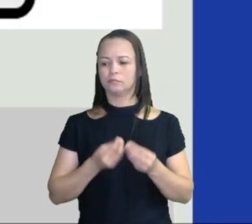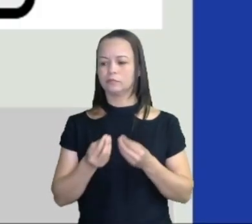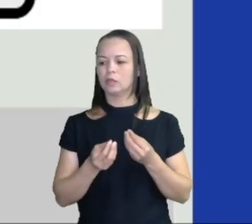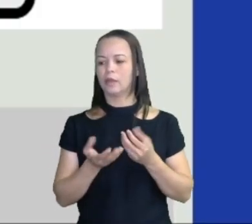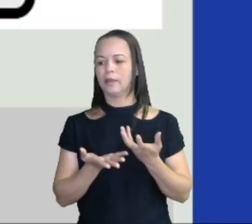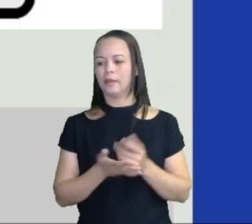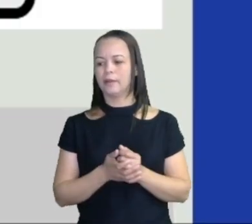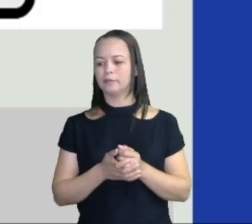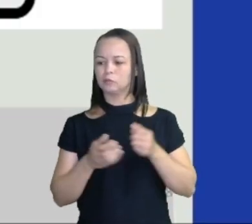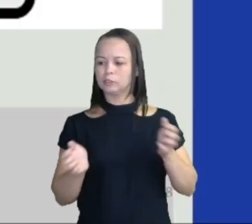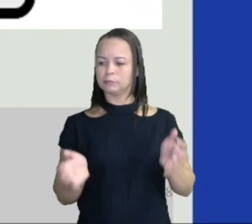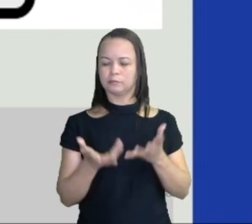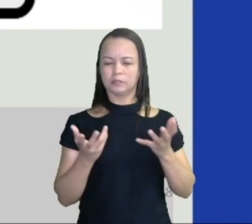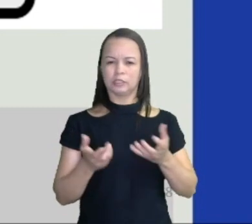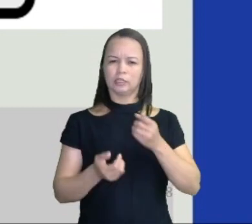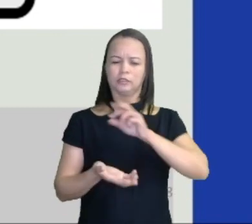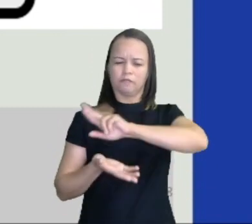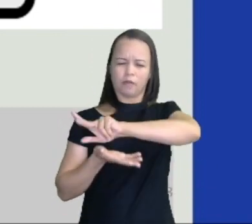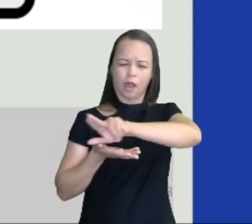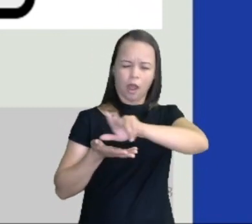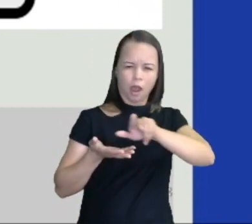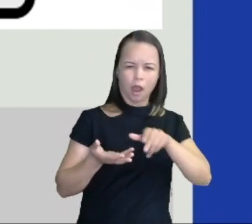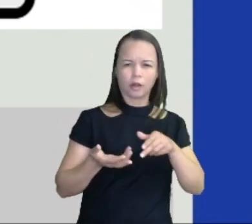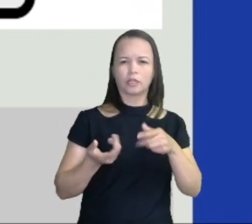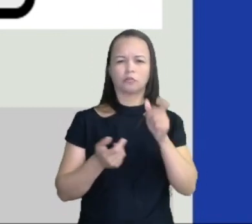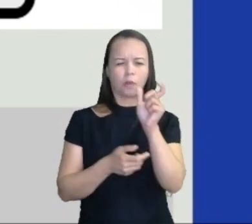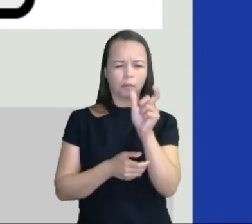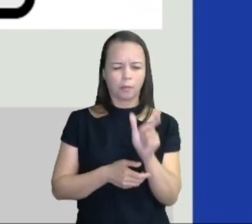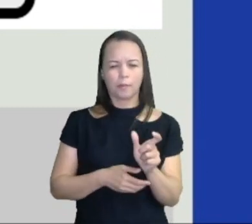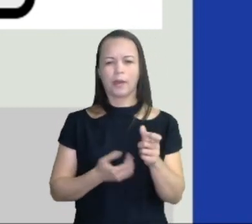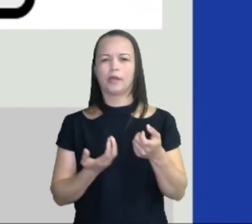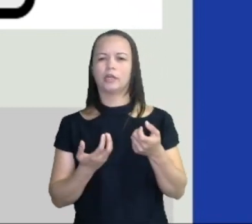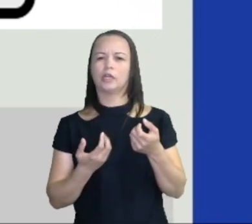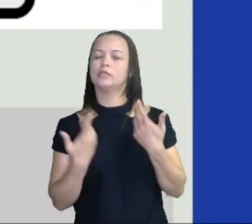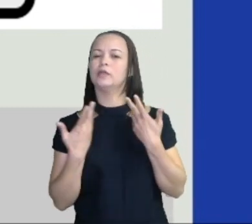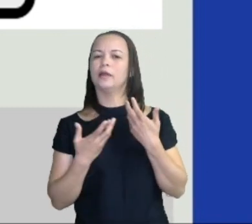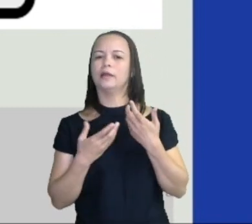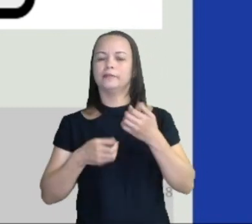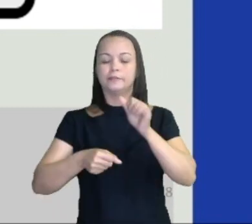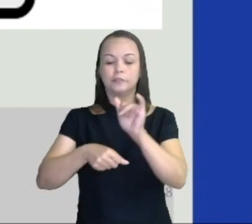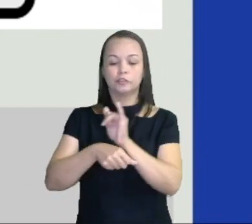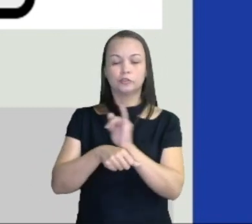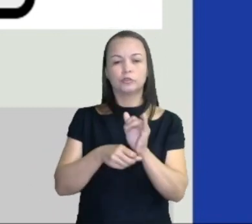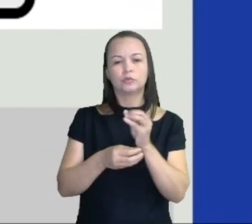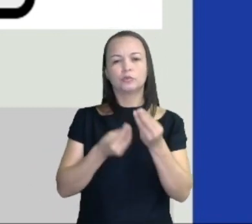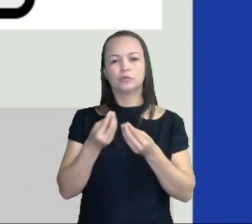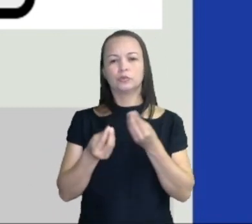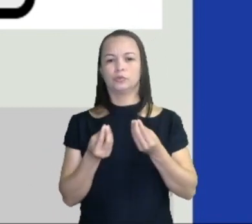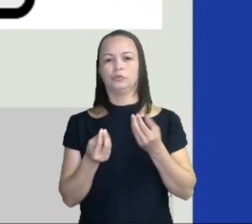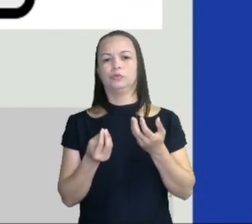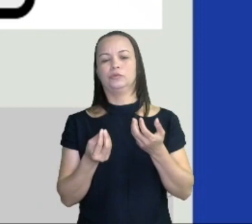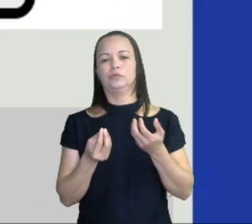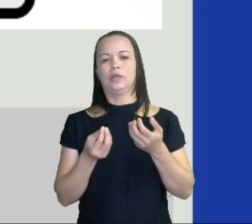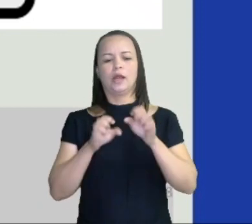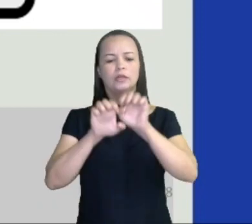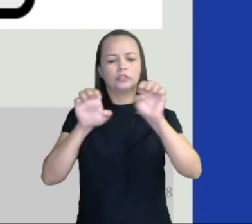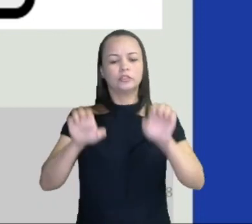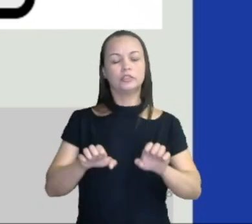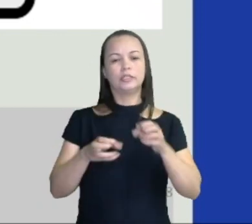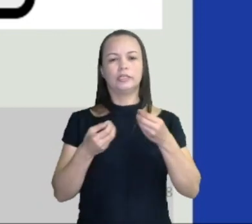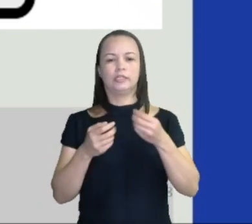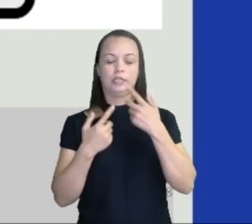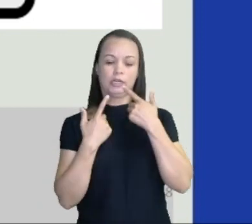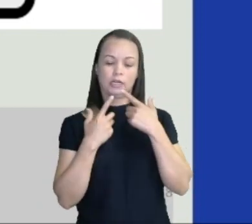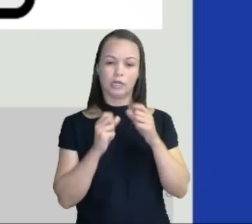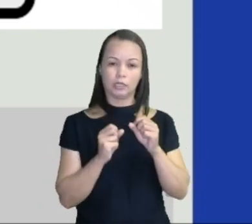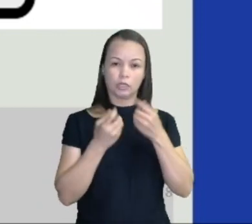de inúmeras formas, com estruturas e linguagens diferentes, intenções,